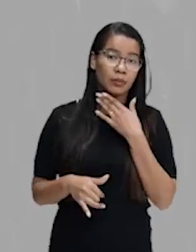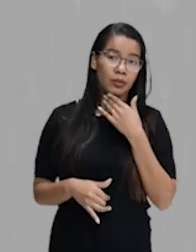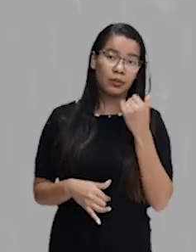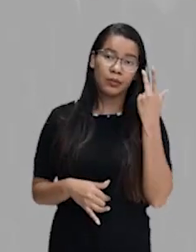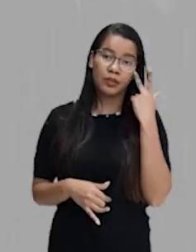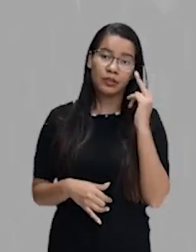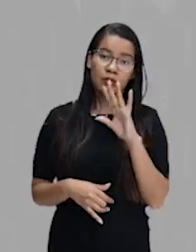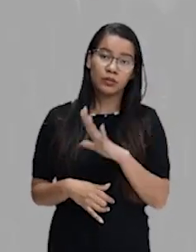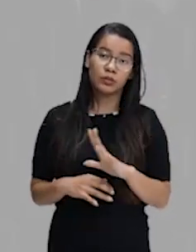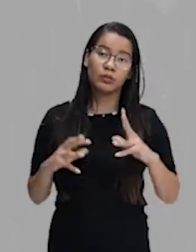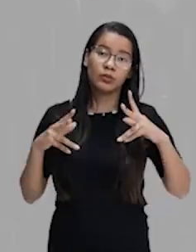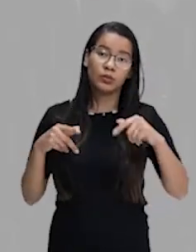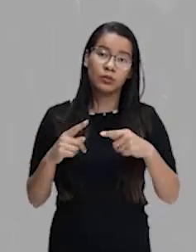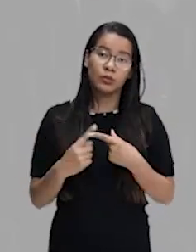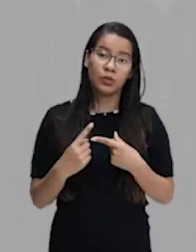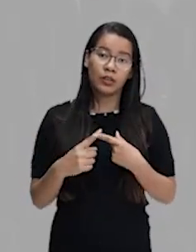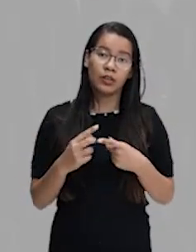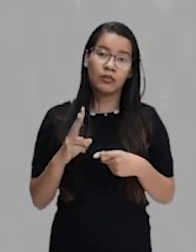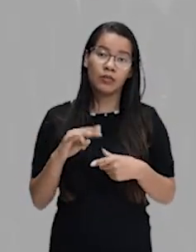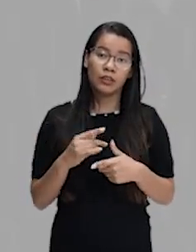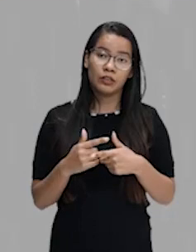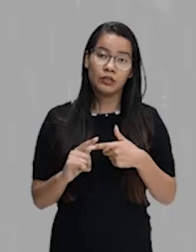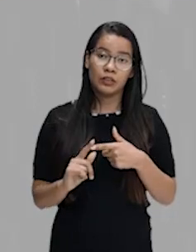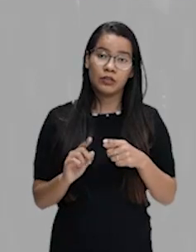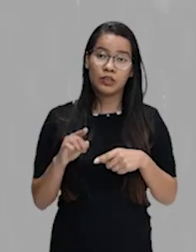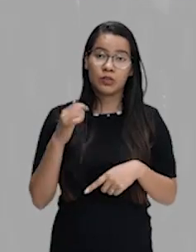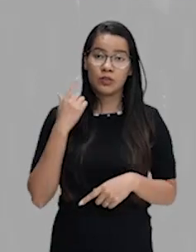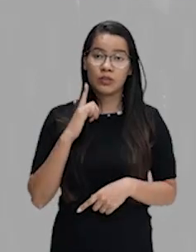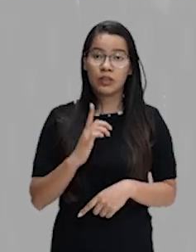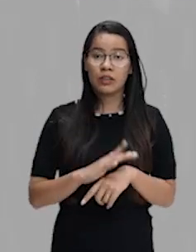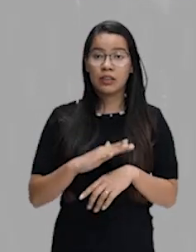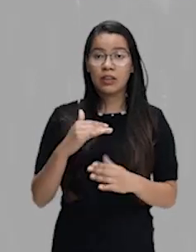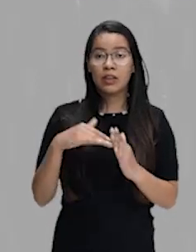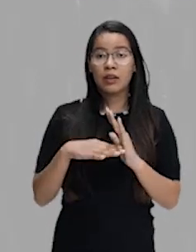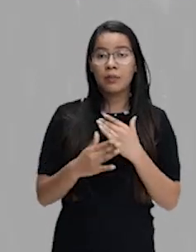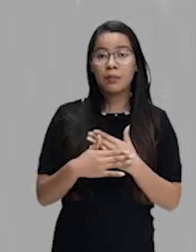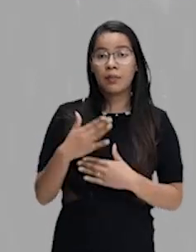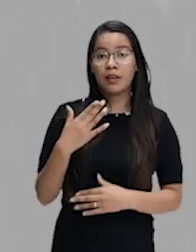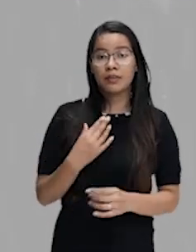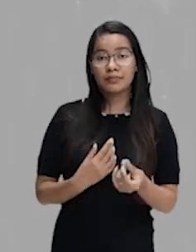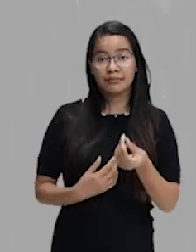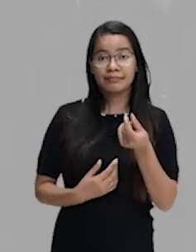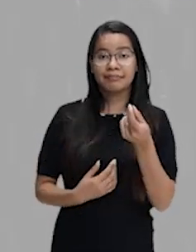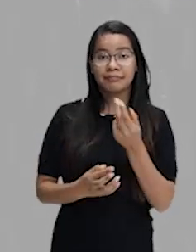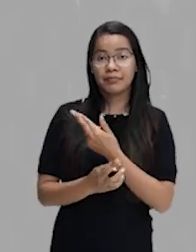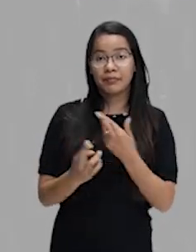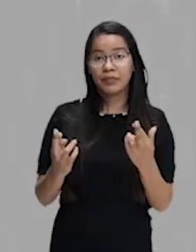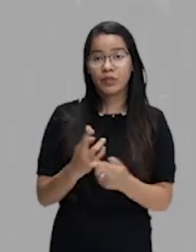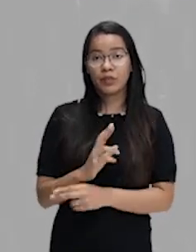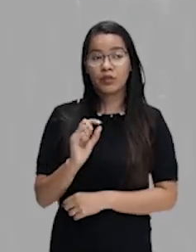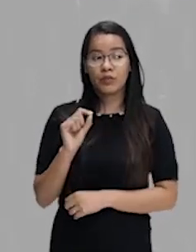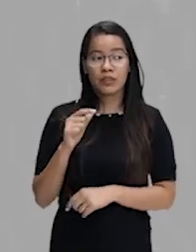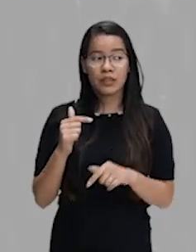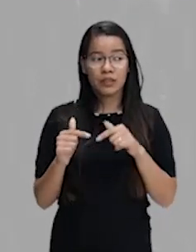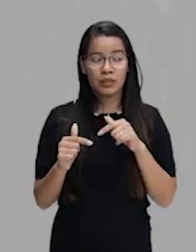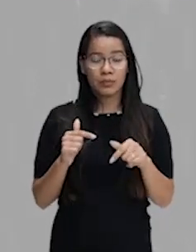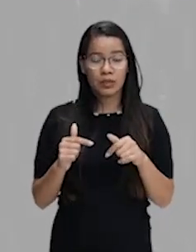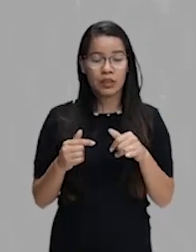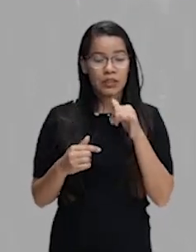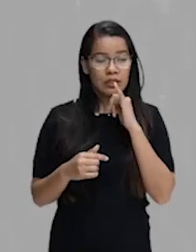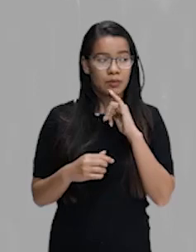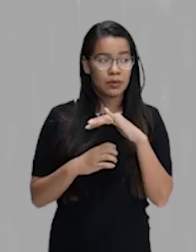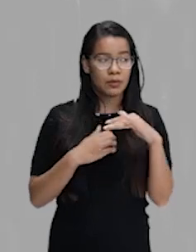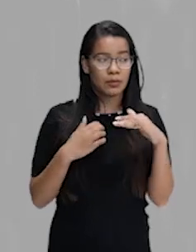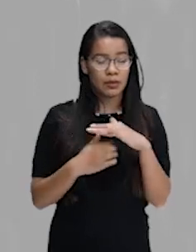vai rachando as despesas e você consegue obter até mais lucratividade em relação ao que você está desempenhando como trabalho, como emprego,